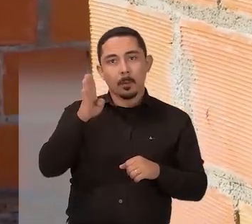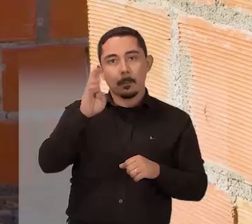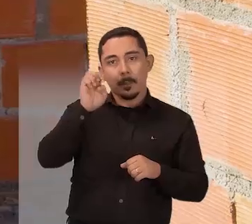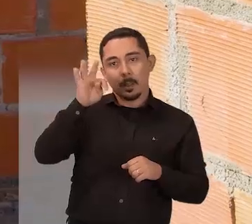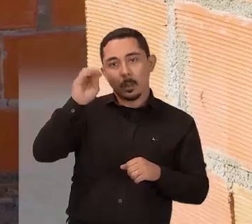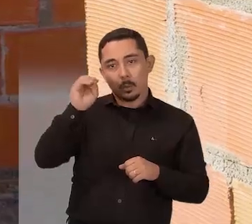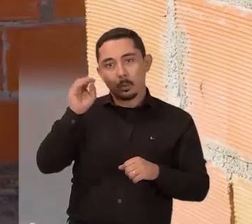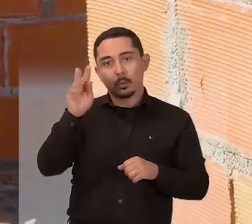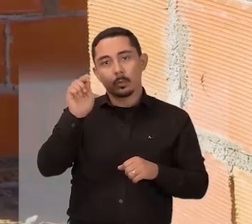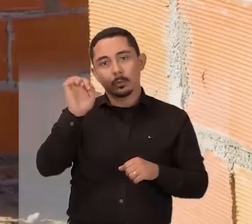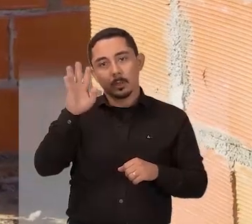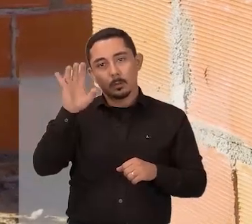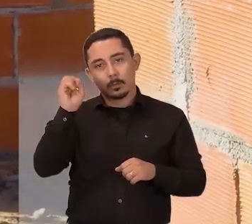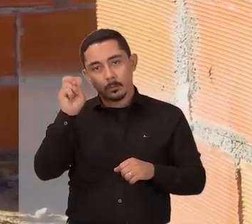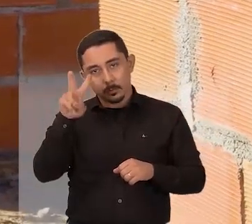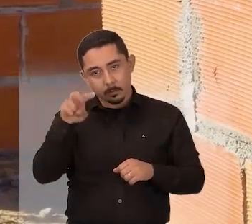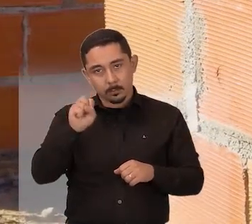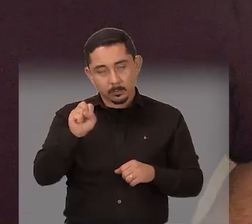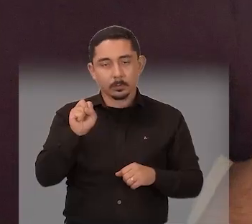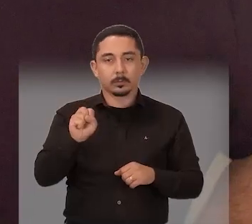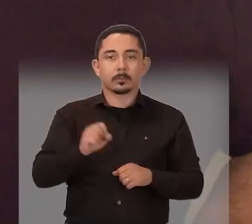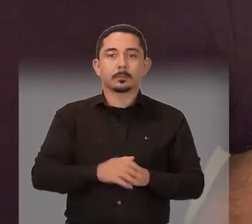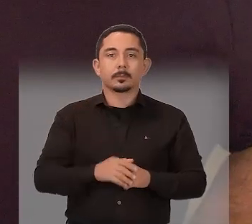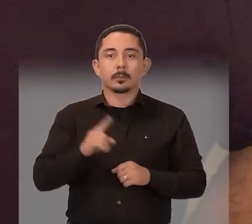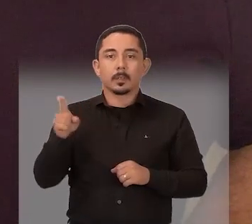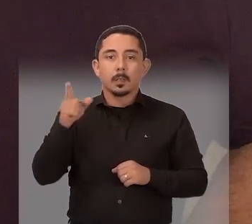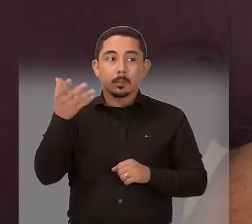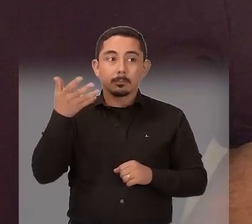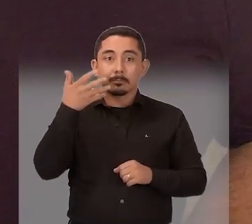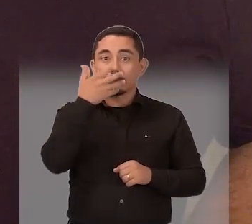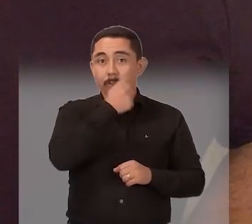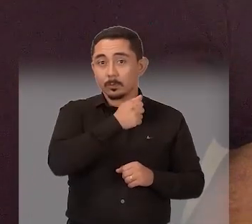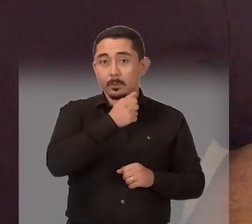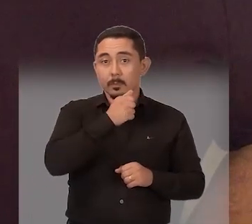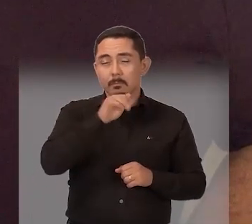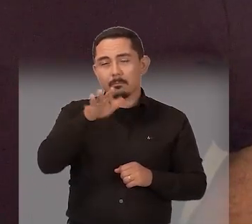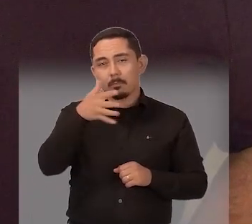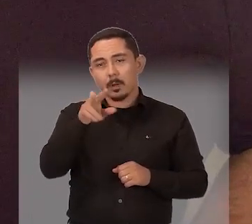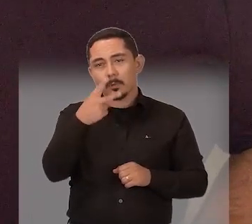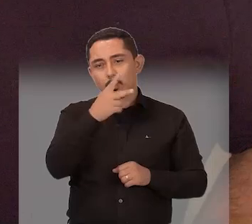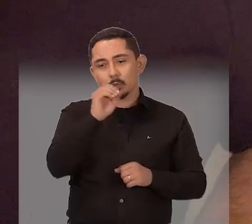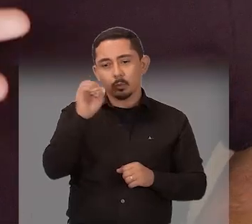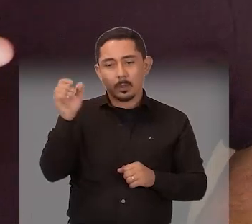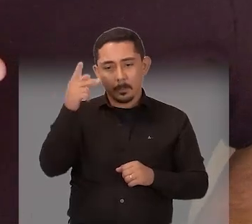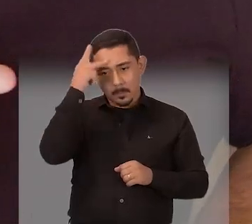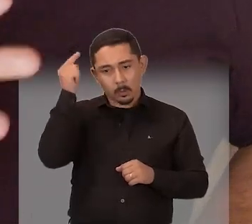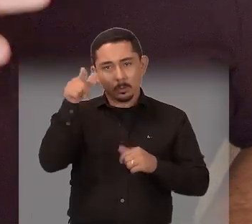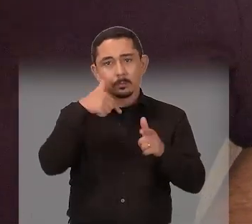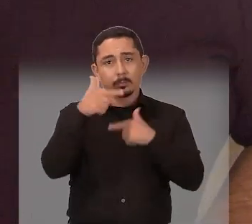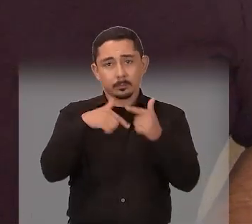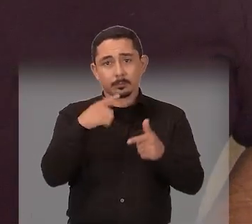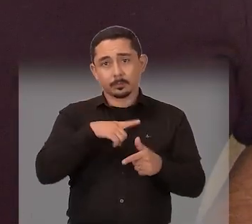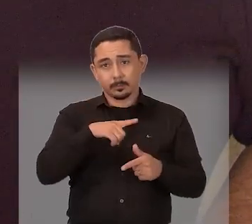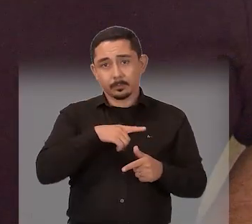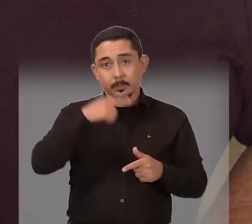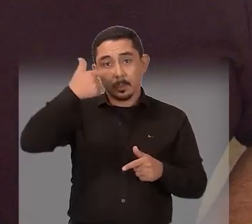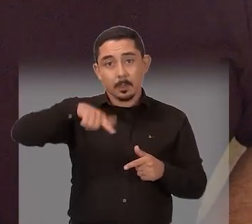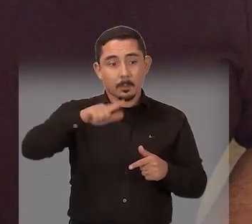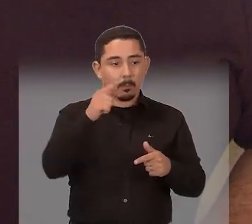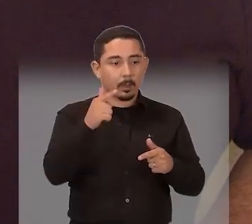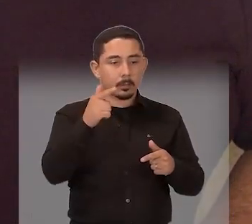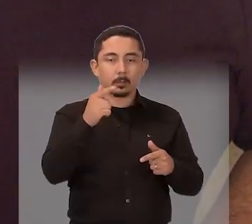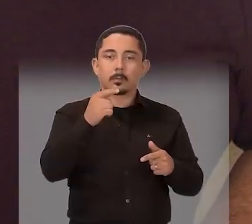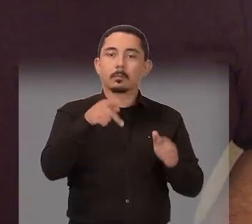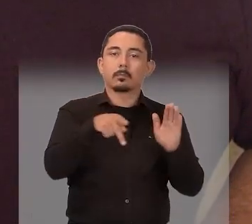mais precisamente em Bento Gonçalves. O caso envolveu o resgate de um pouco mais de 200 trabalhadores